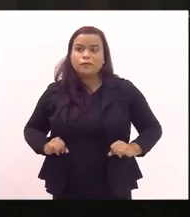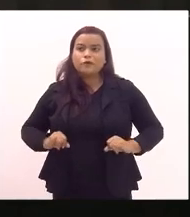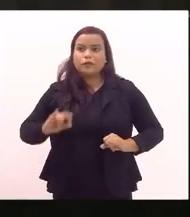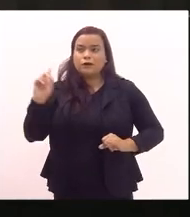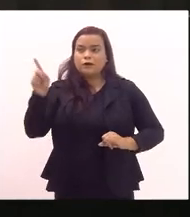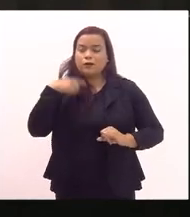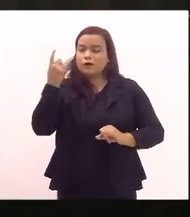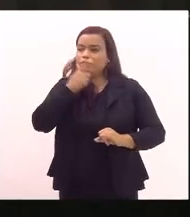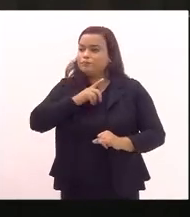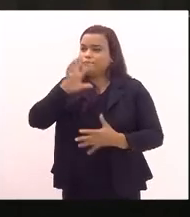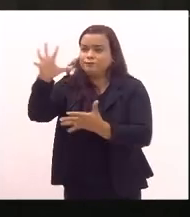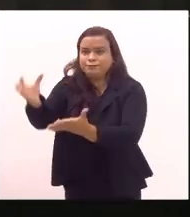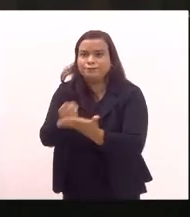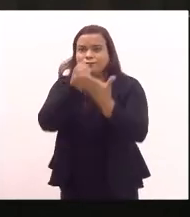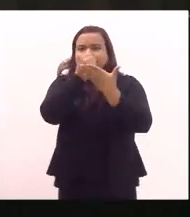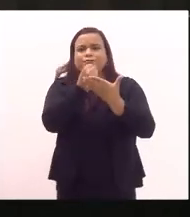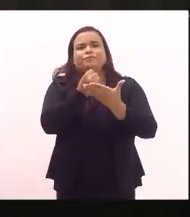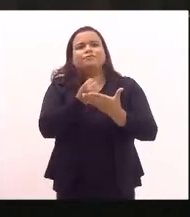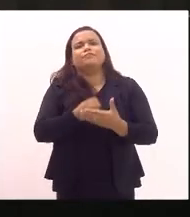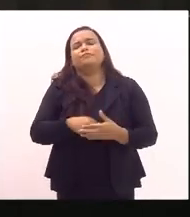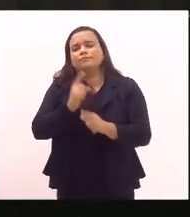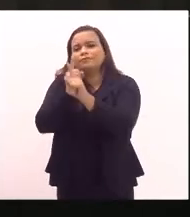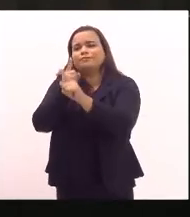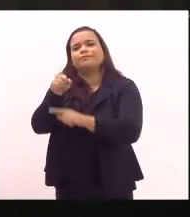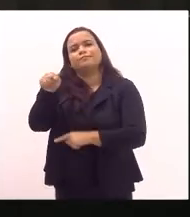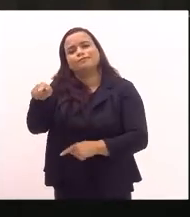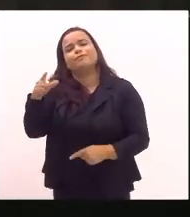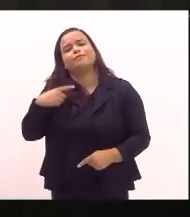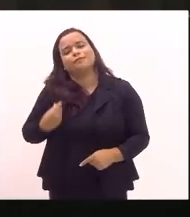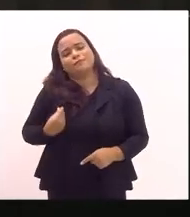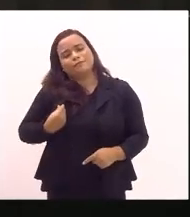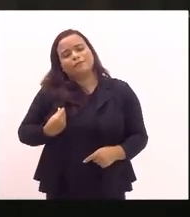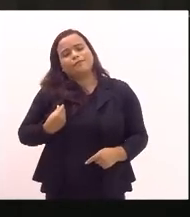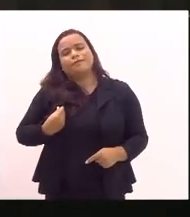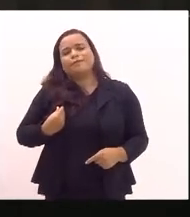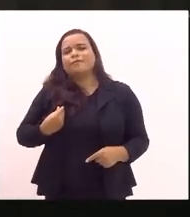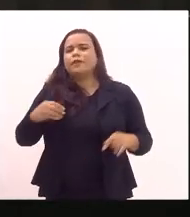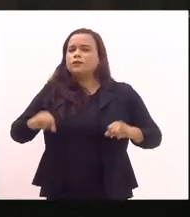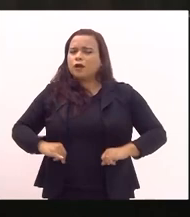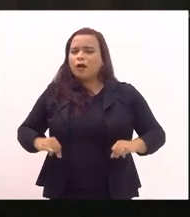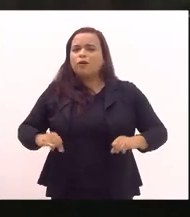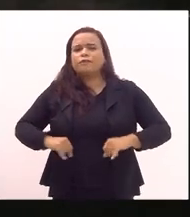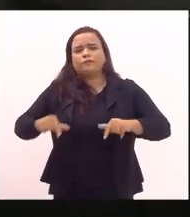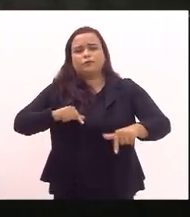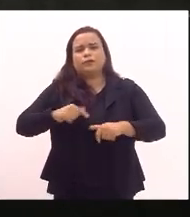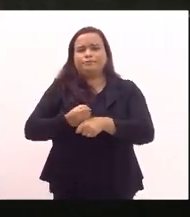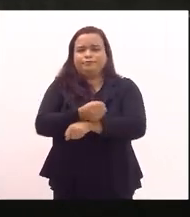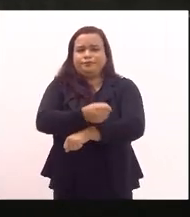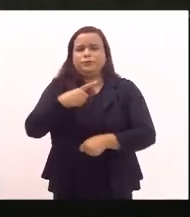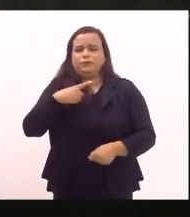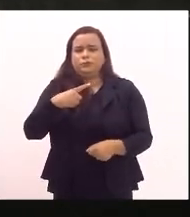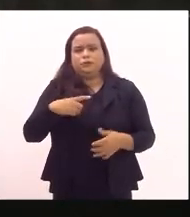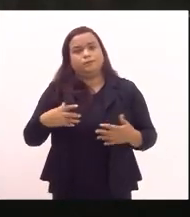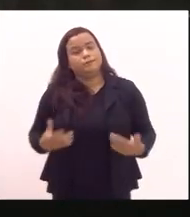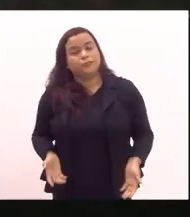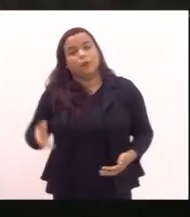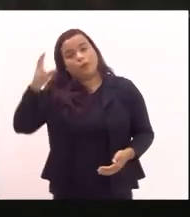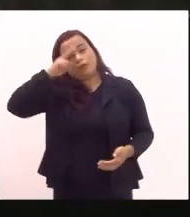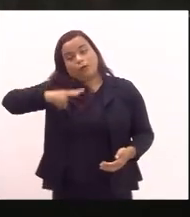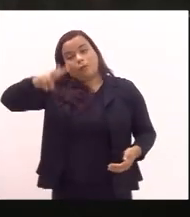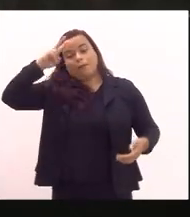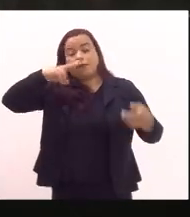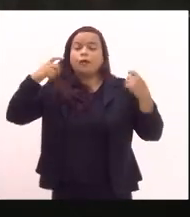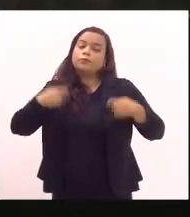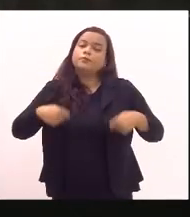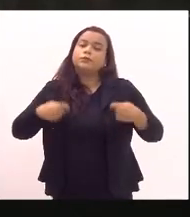resgatados né em situação deplorável então é preciso que a gente lembre